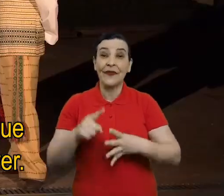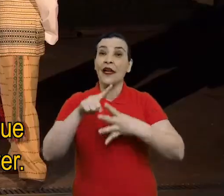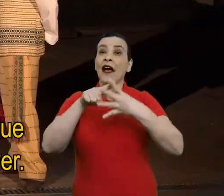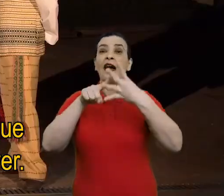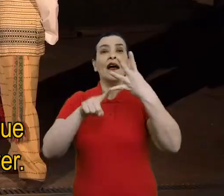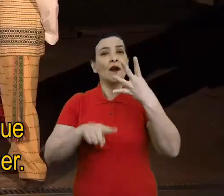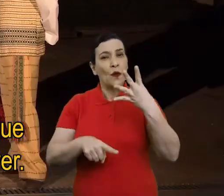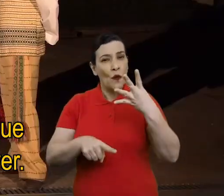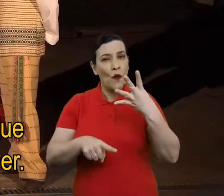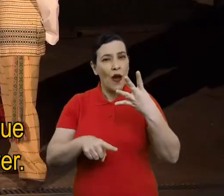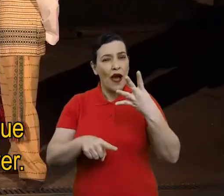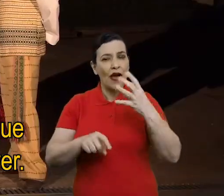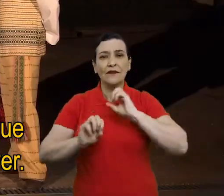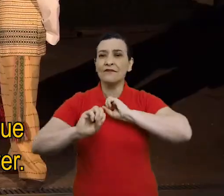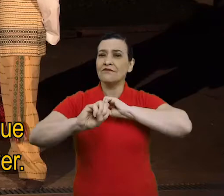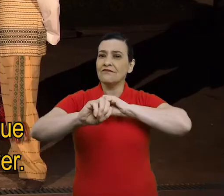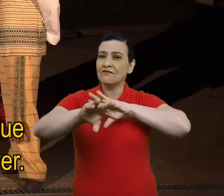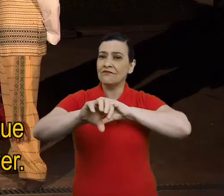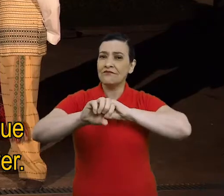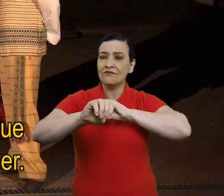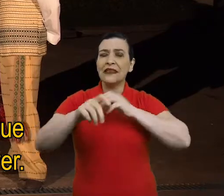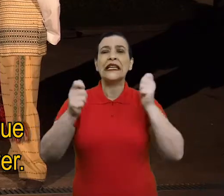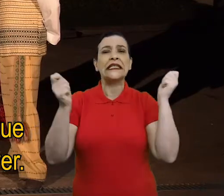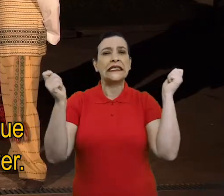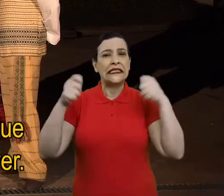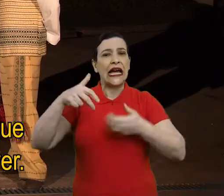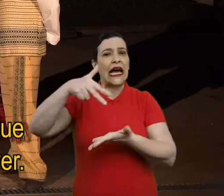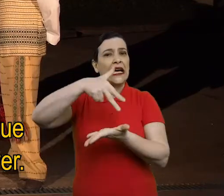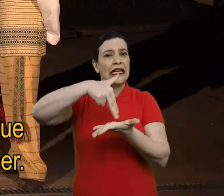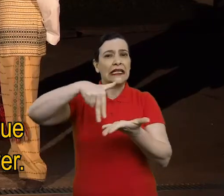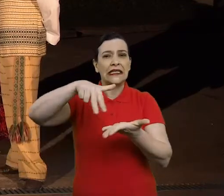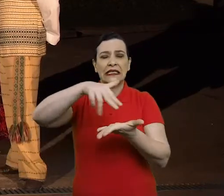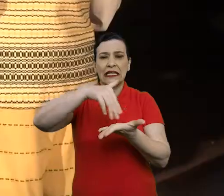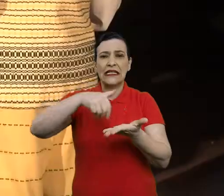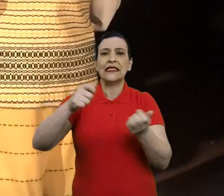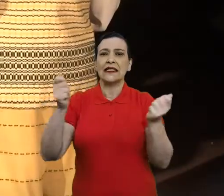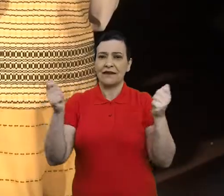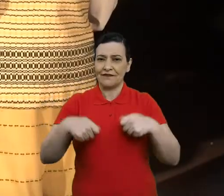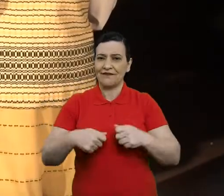esses 4 passos, a gente consegue fazer essa coreografia inteira. Vocês vão ver.